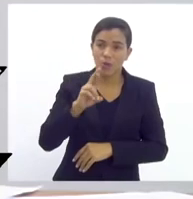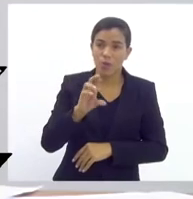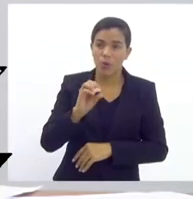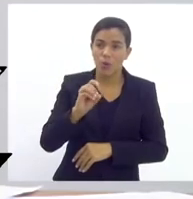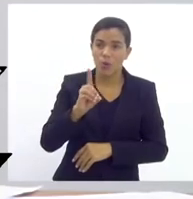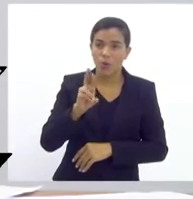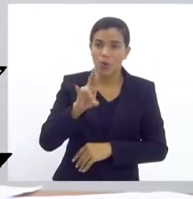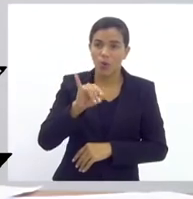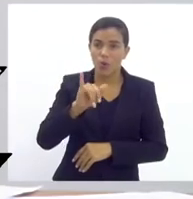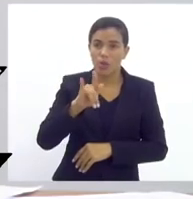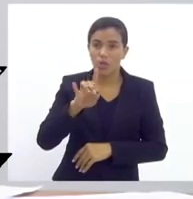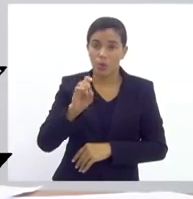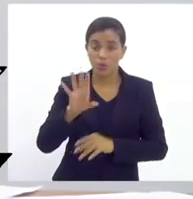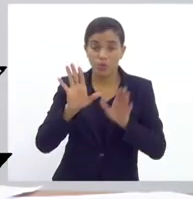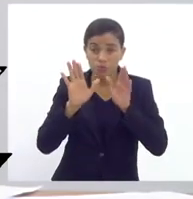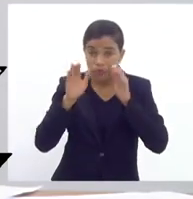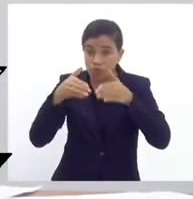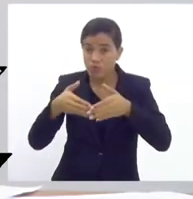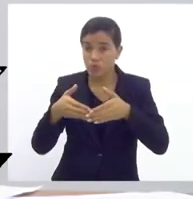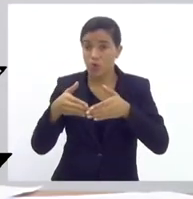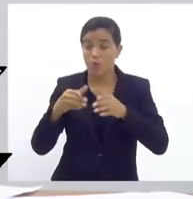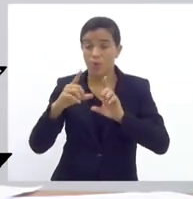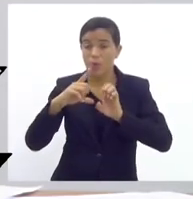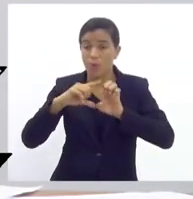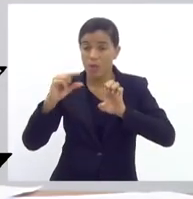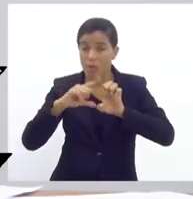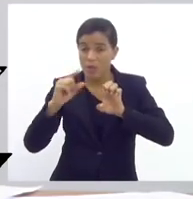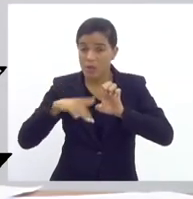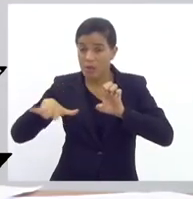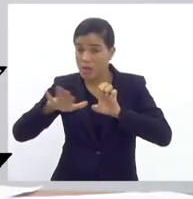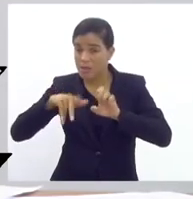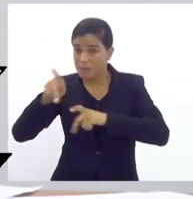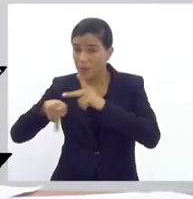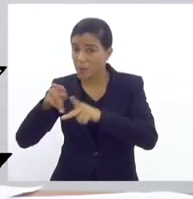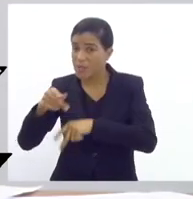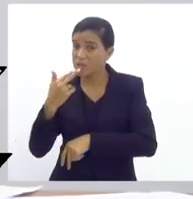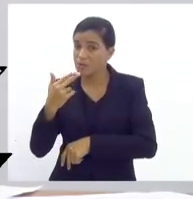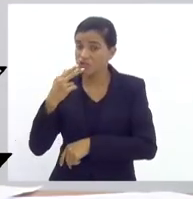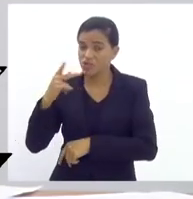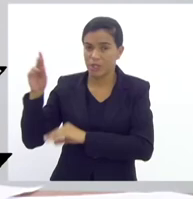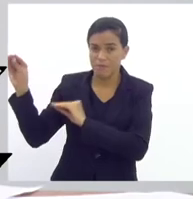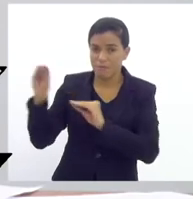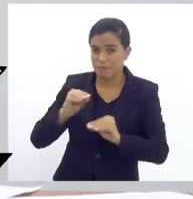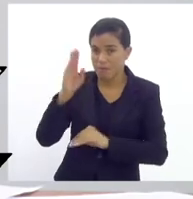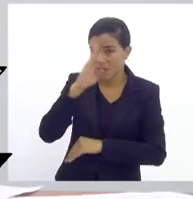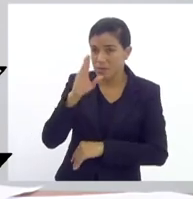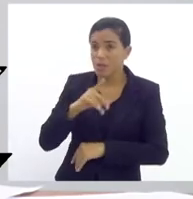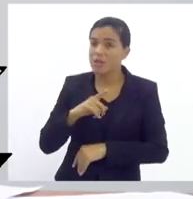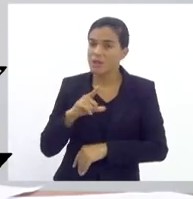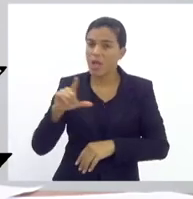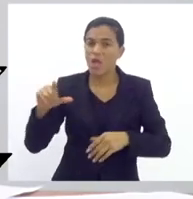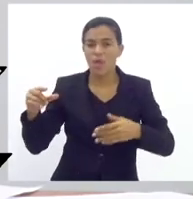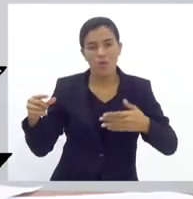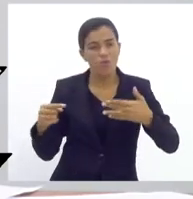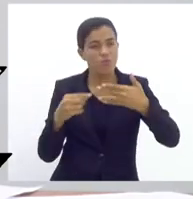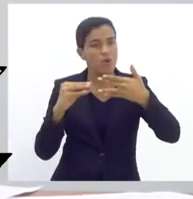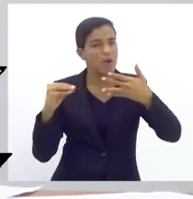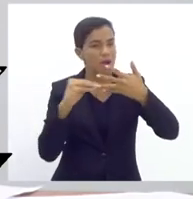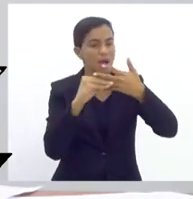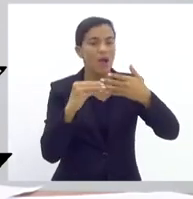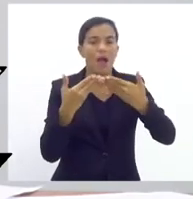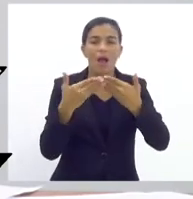Versa especificamente sobre o empreendedorismo dessa população ali um dispositivo sobre a abertura de